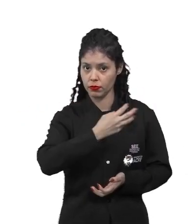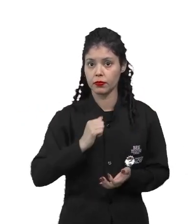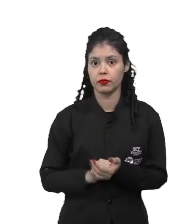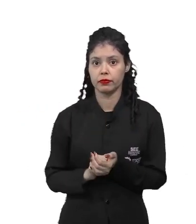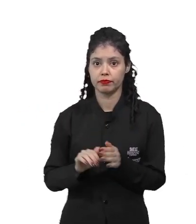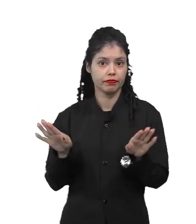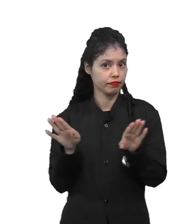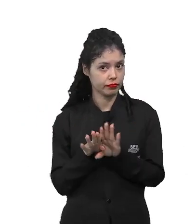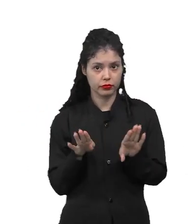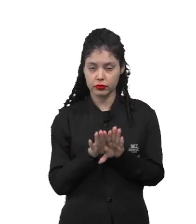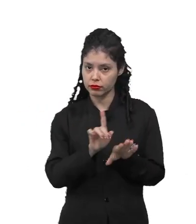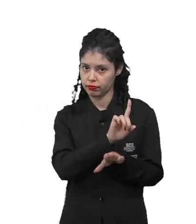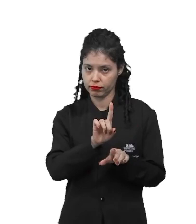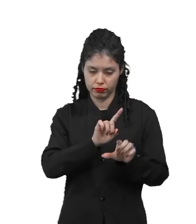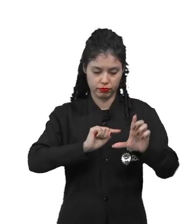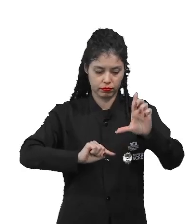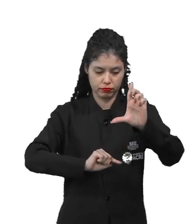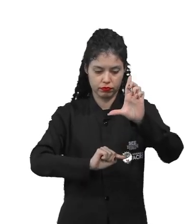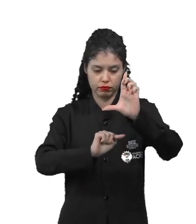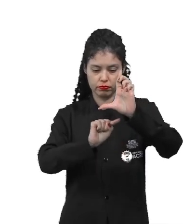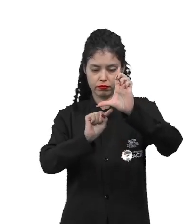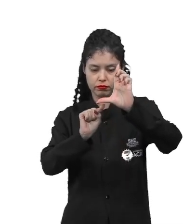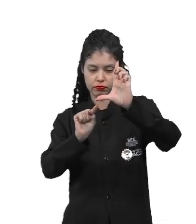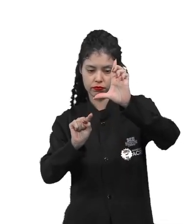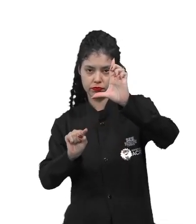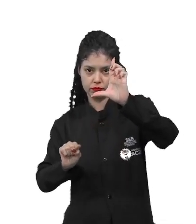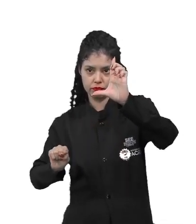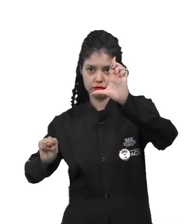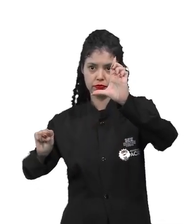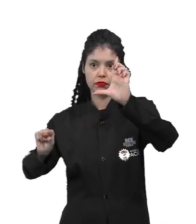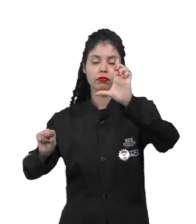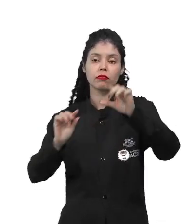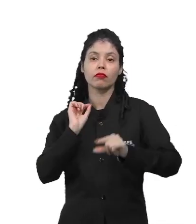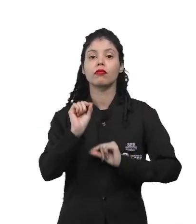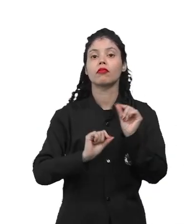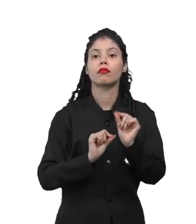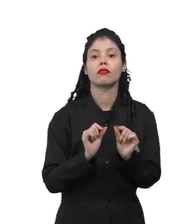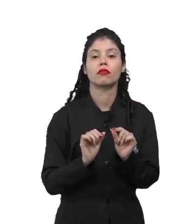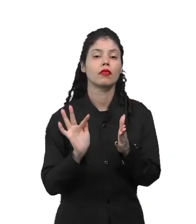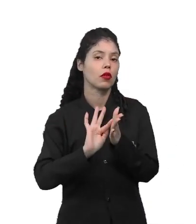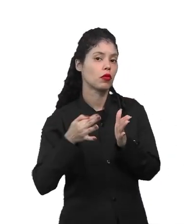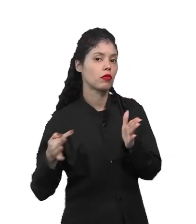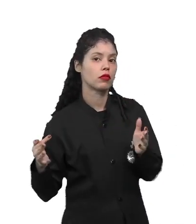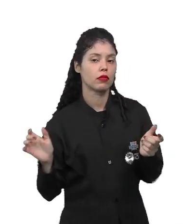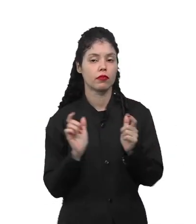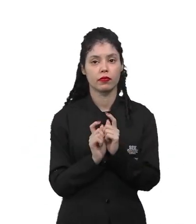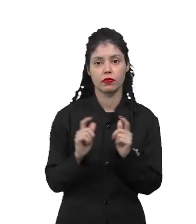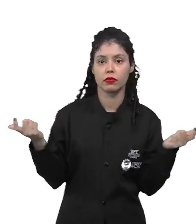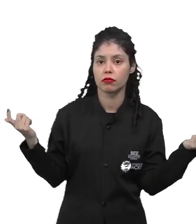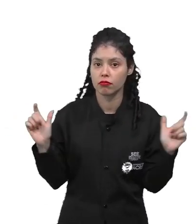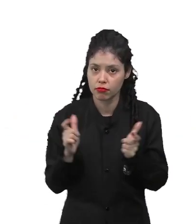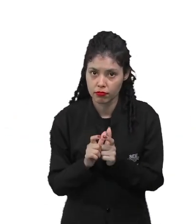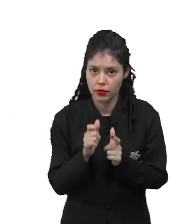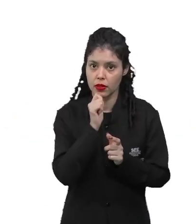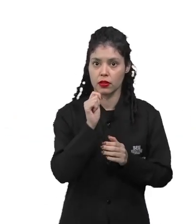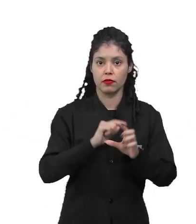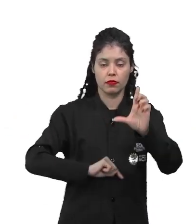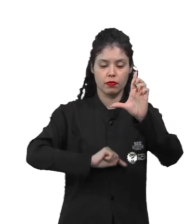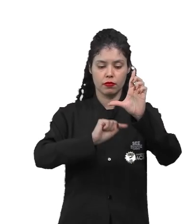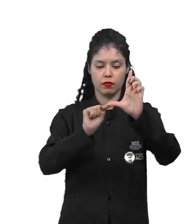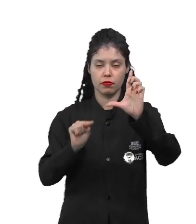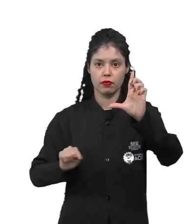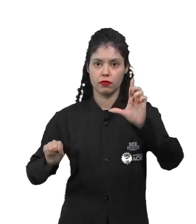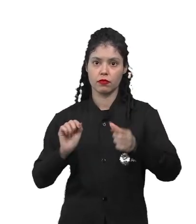eixo x no gráfico 3. Automaticamente a gente tem o quê? Uma função decrescente, porque a concavidade é voltada para